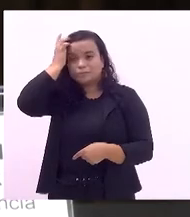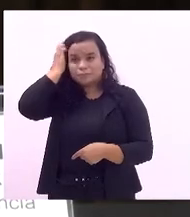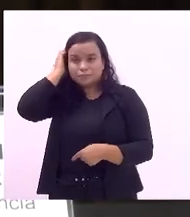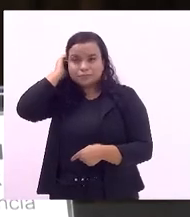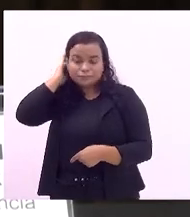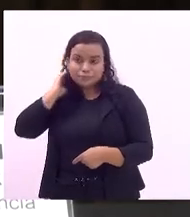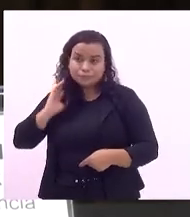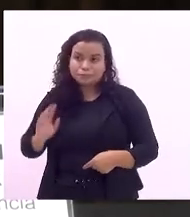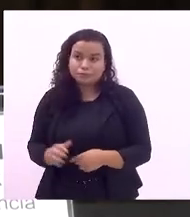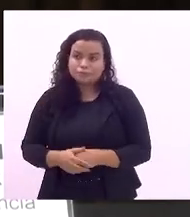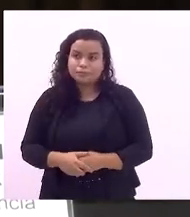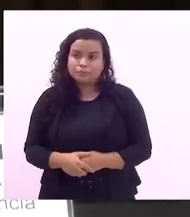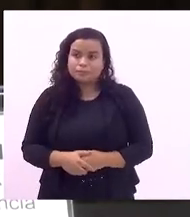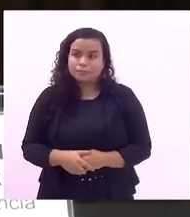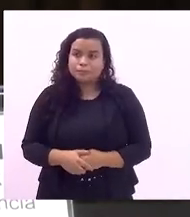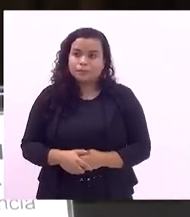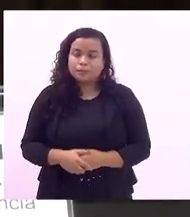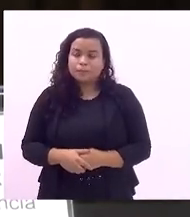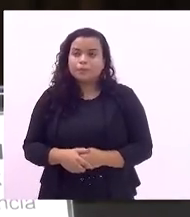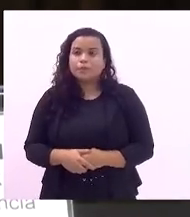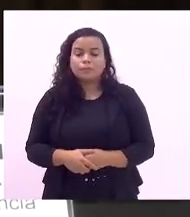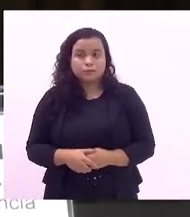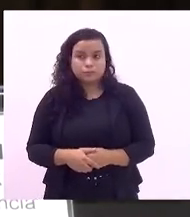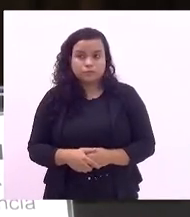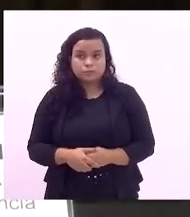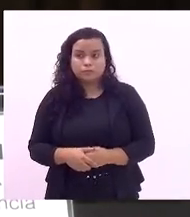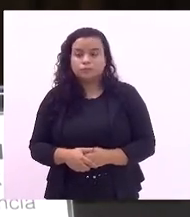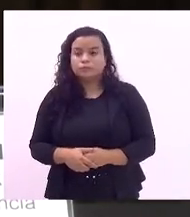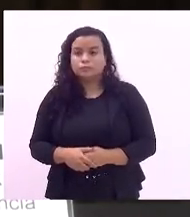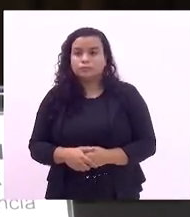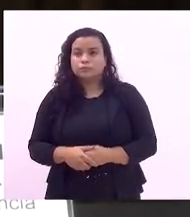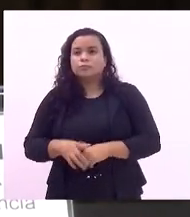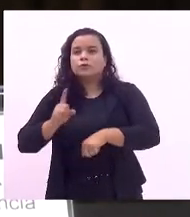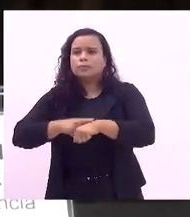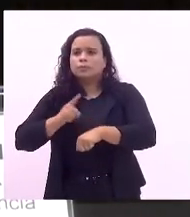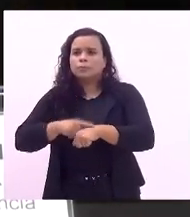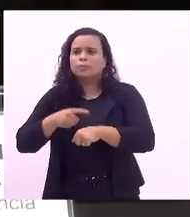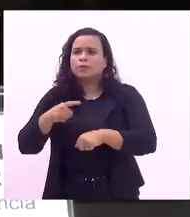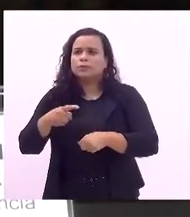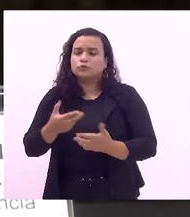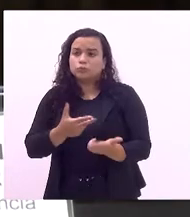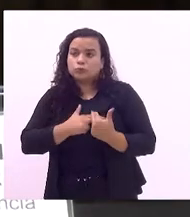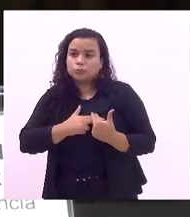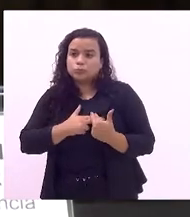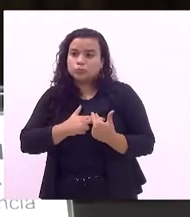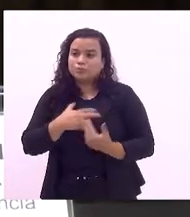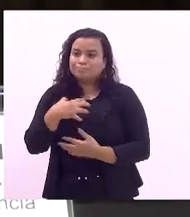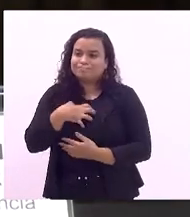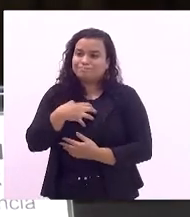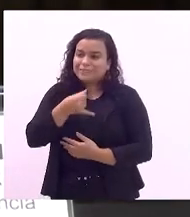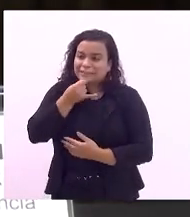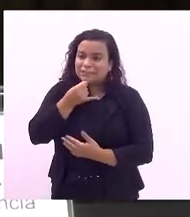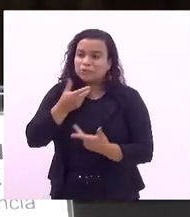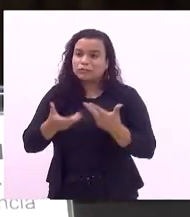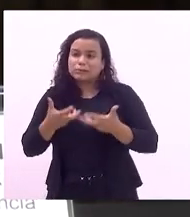O que é assistência religiosa nos momentos de luto nos